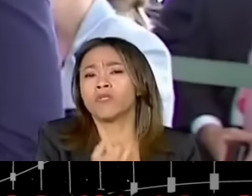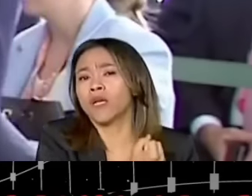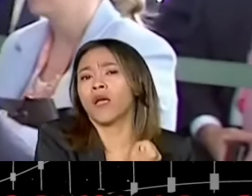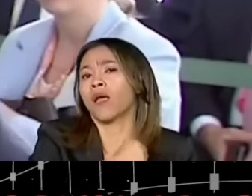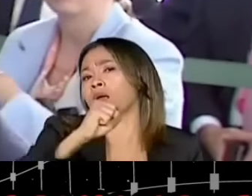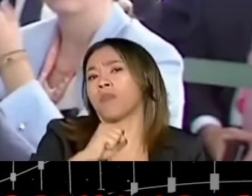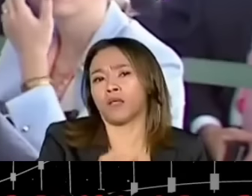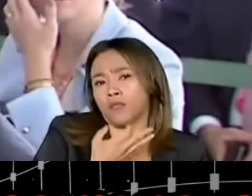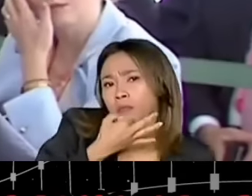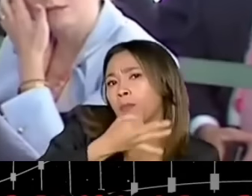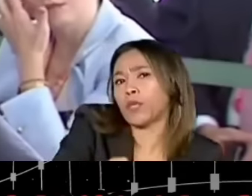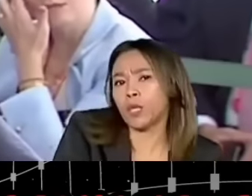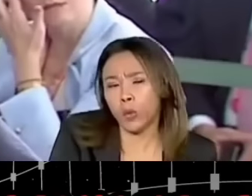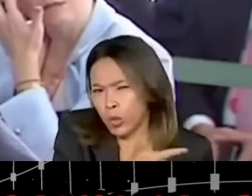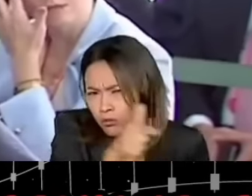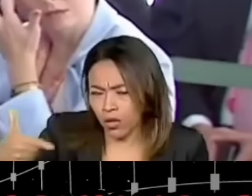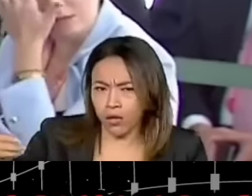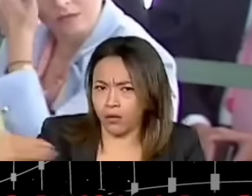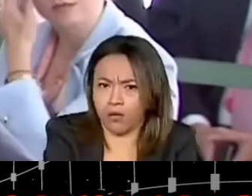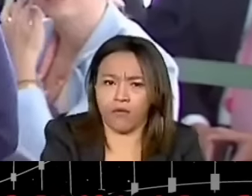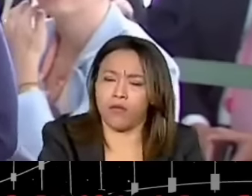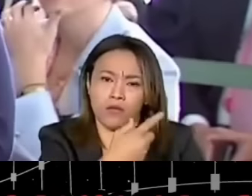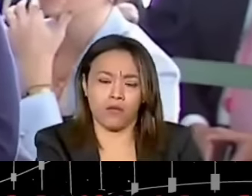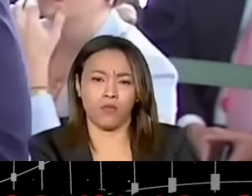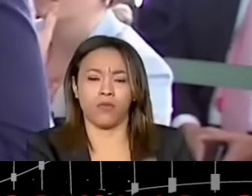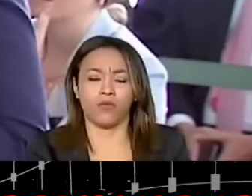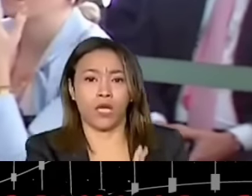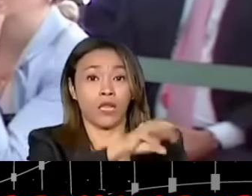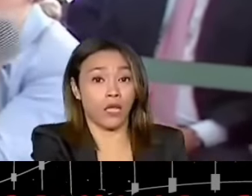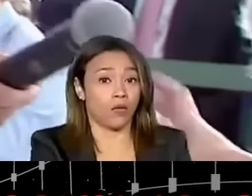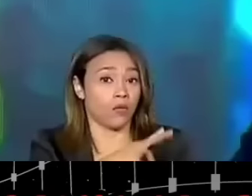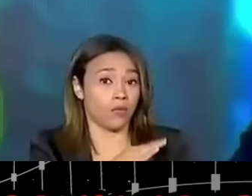essas críticas, mostrando que não há interferência política na Polícia Federal?